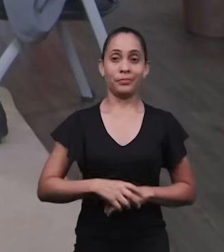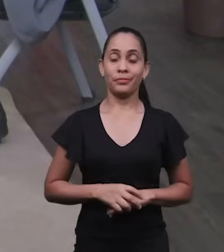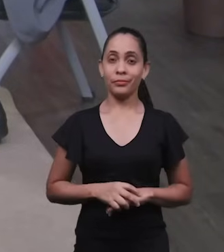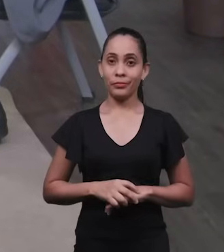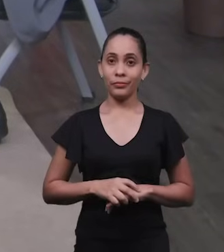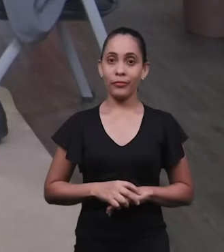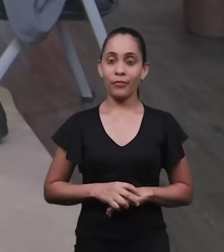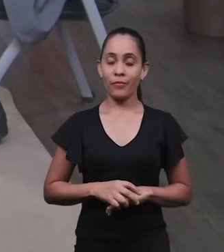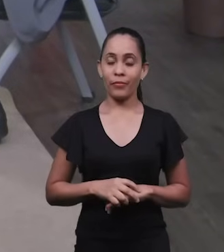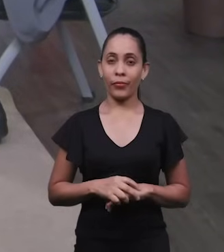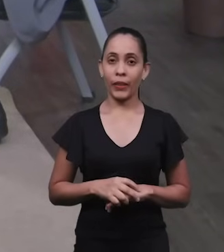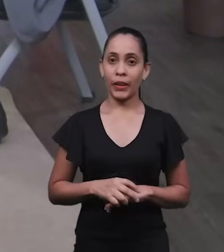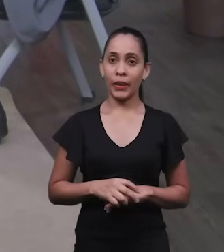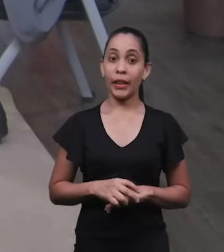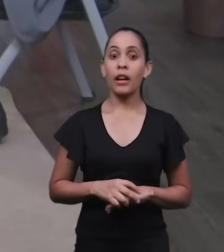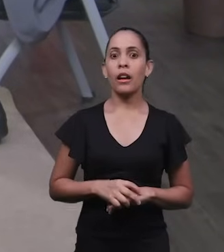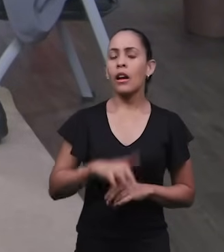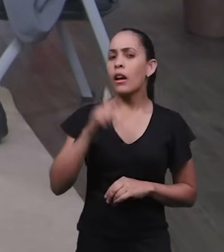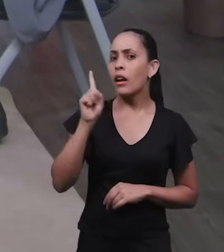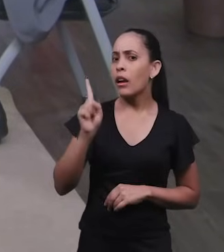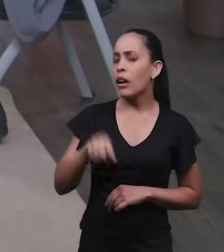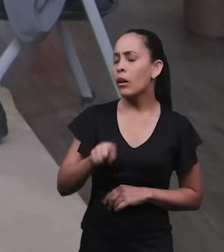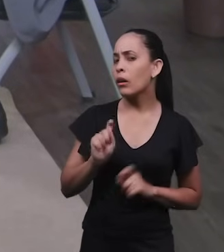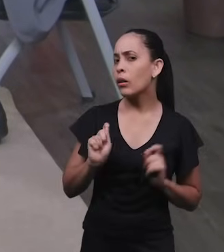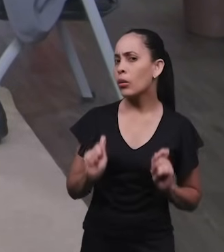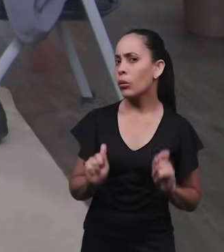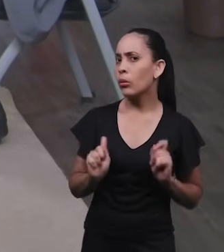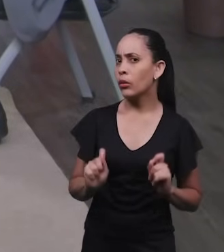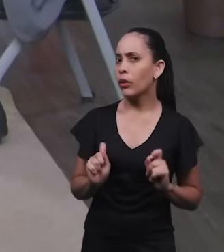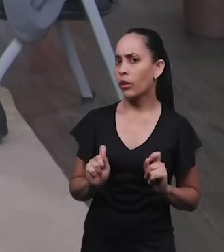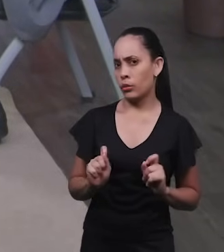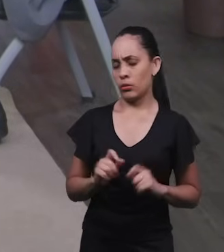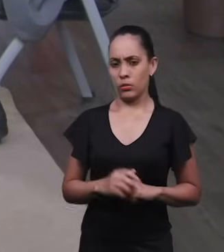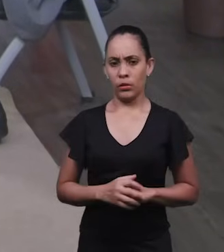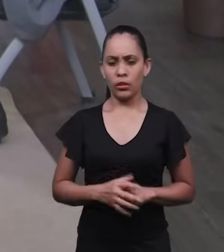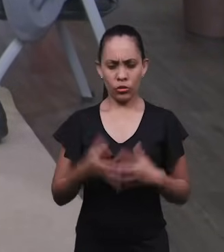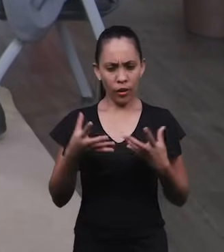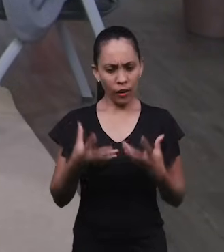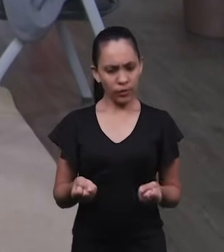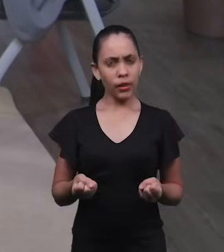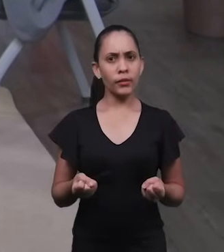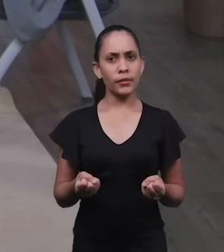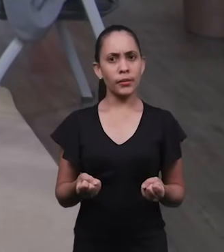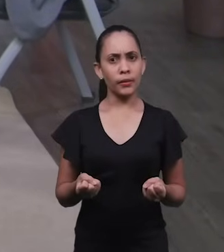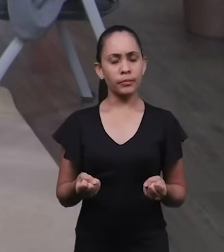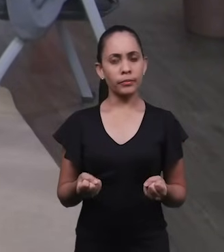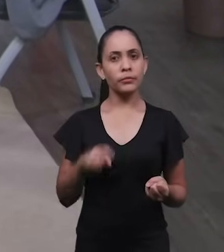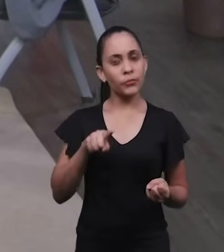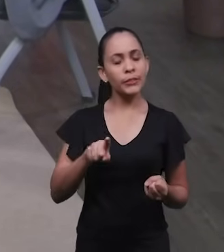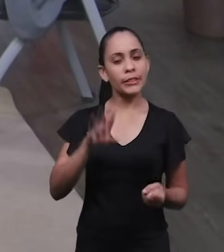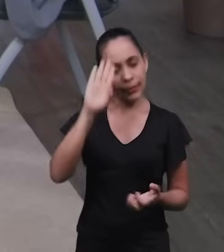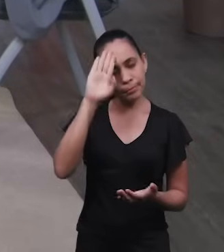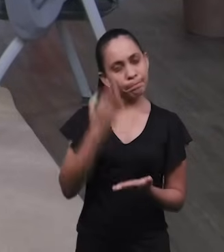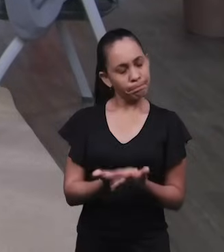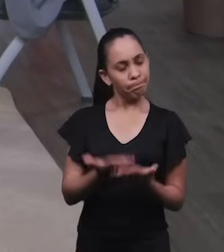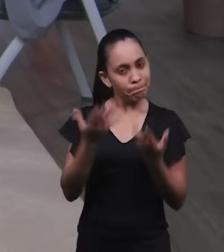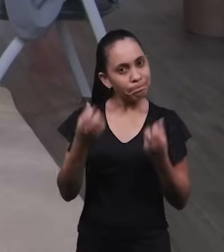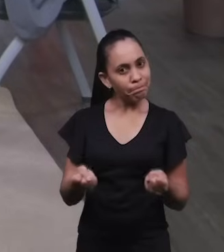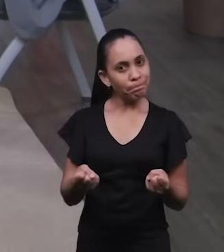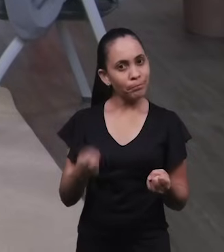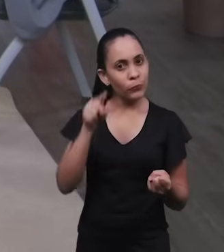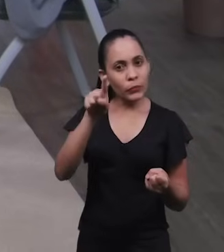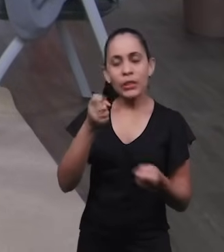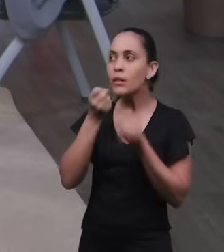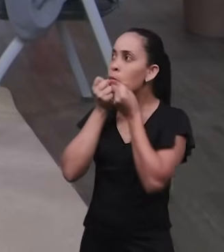Então, é uma palavra definida, né, de definição. A